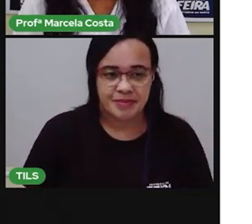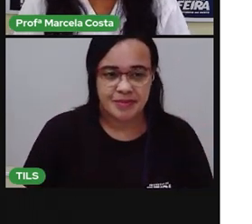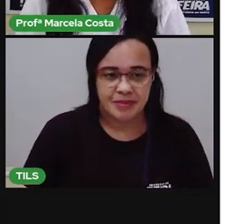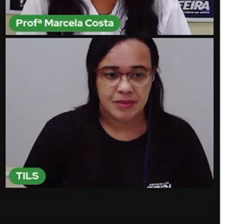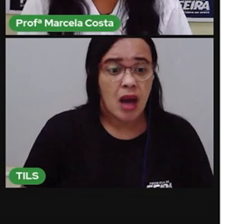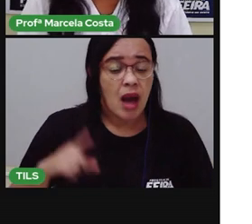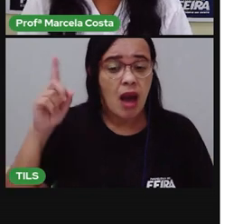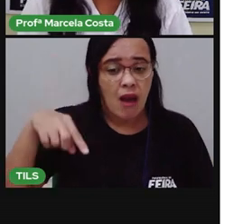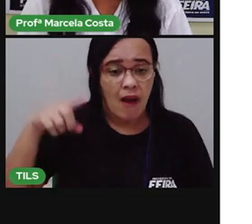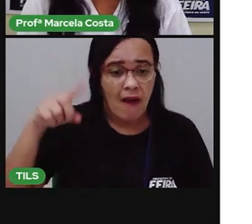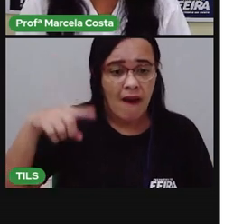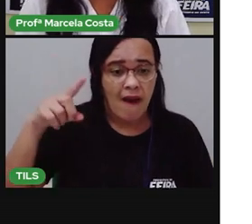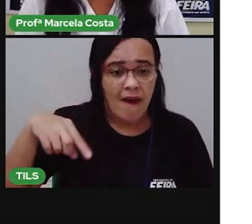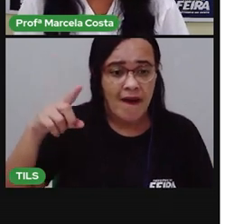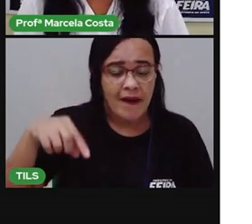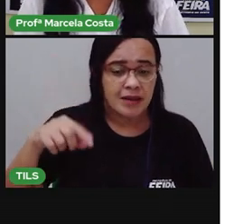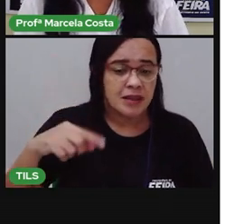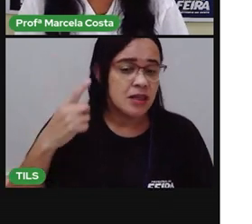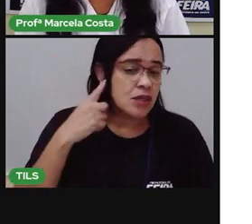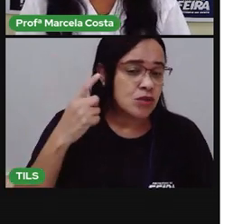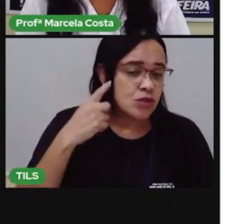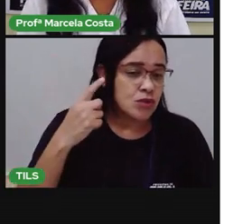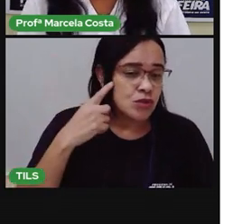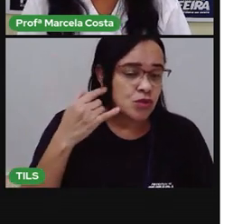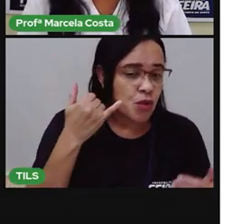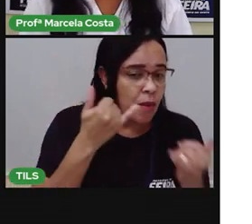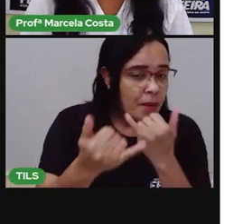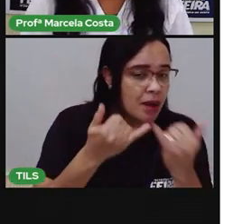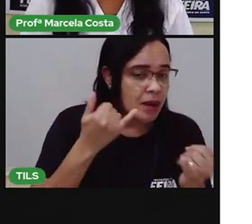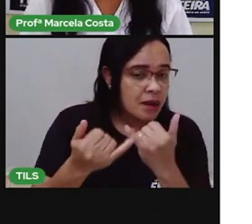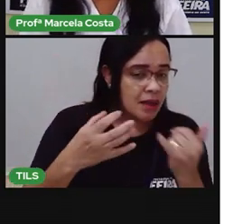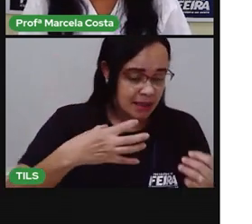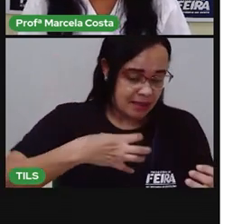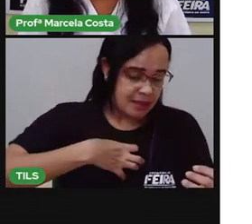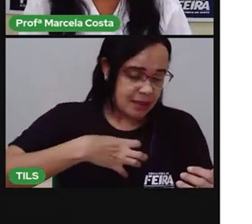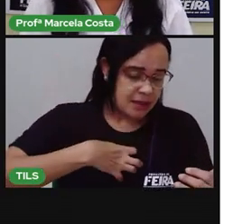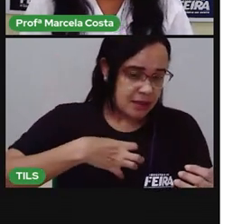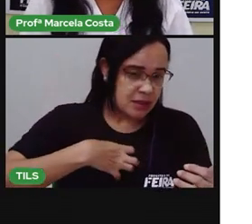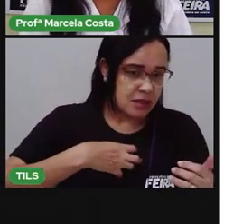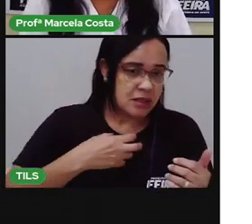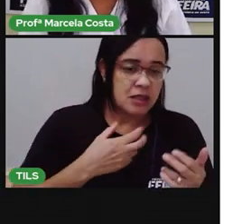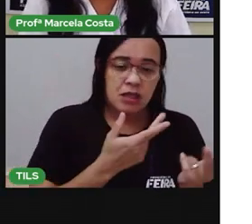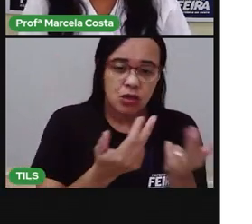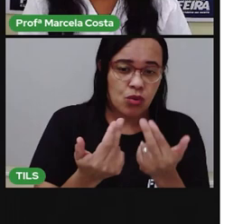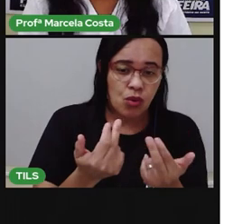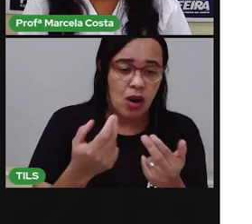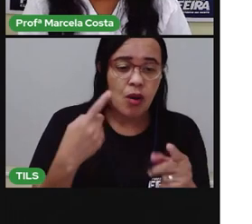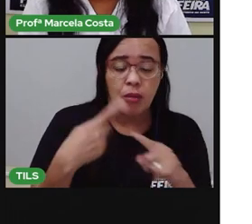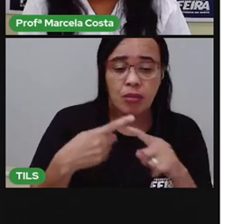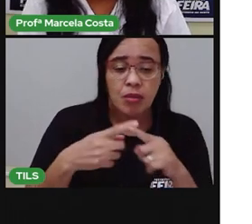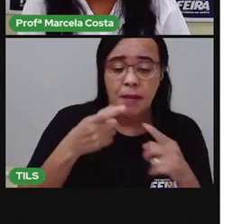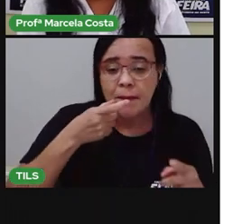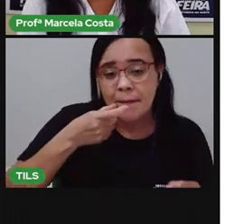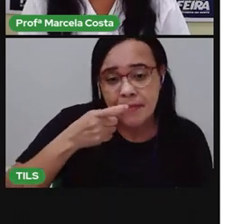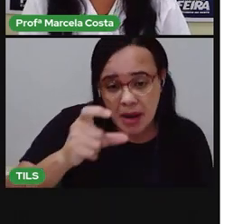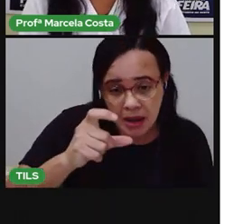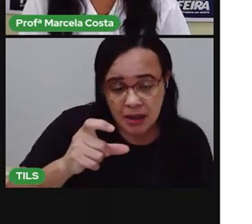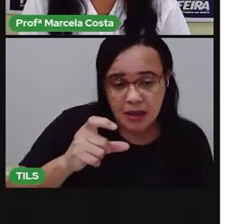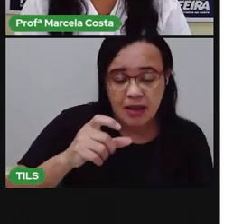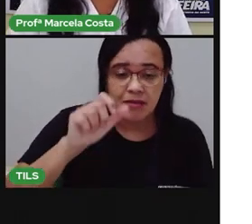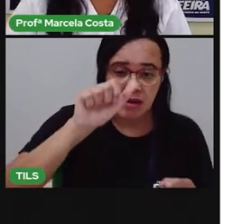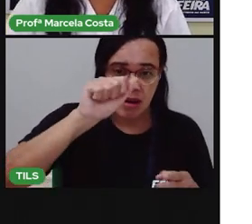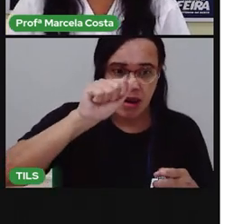Sim, não é isso? É o mesmo som, porque as duas palavras iniciam com a mesma letra, a letra A.